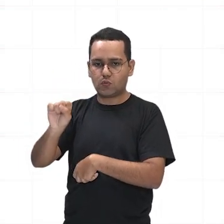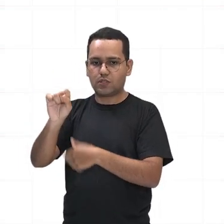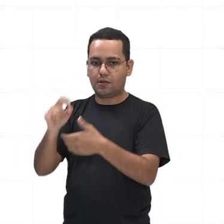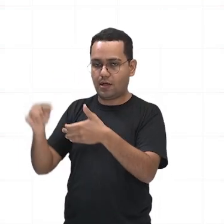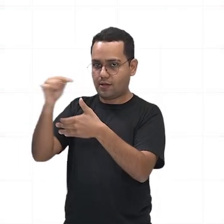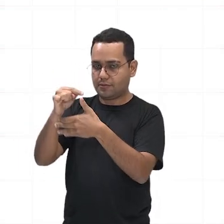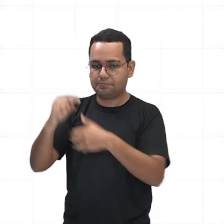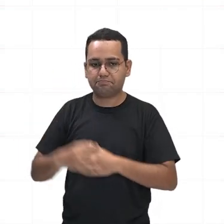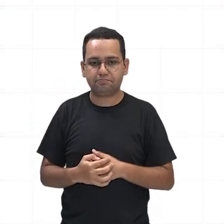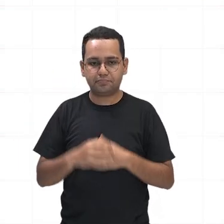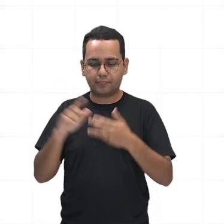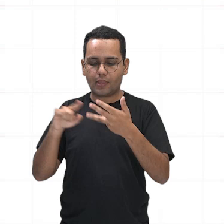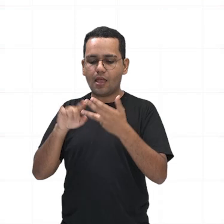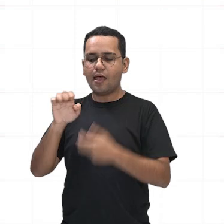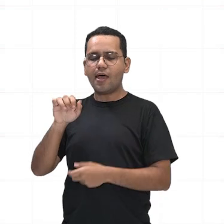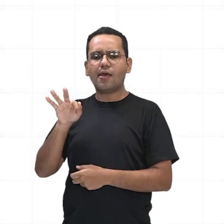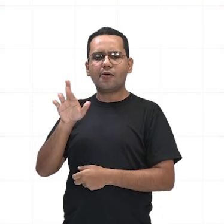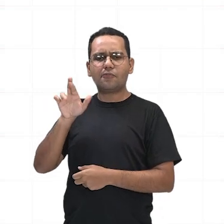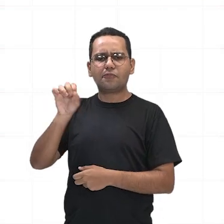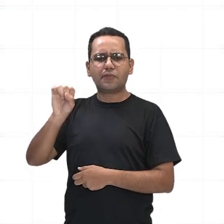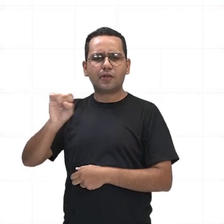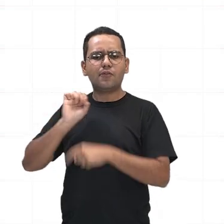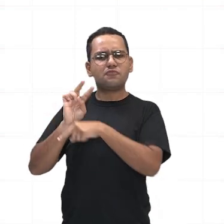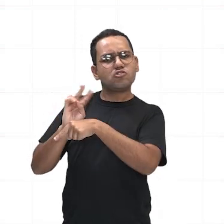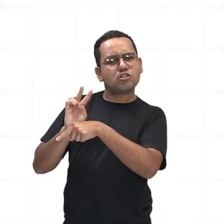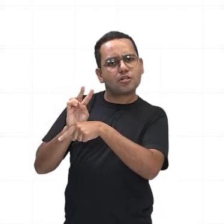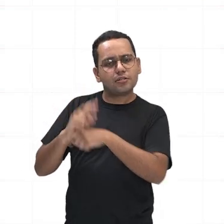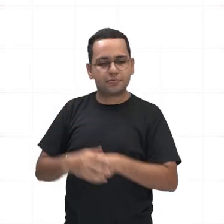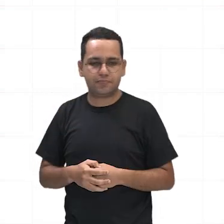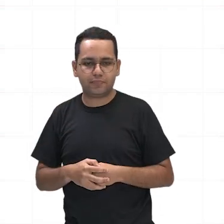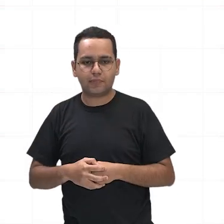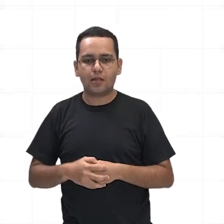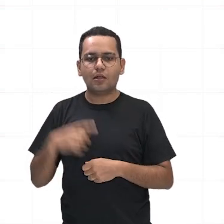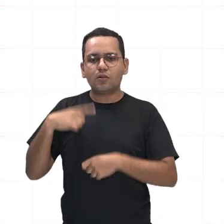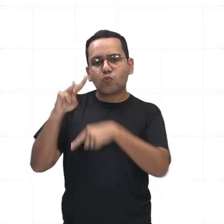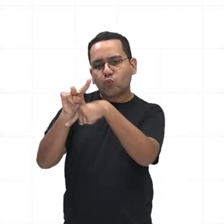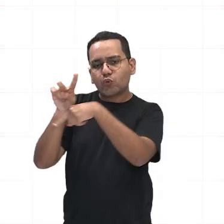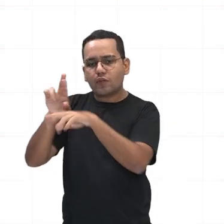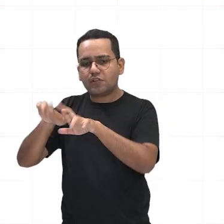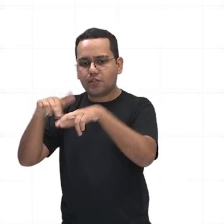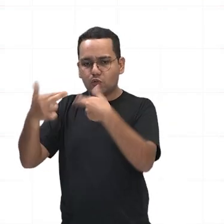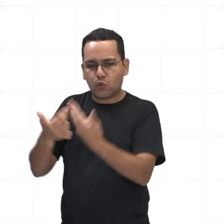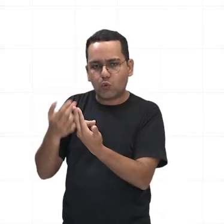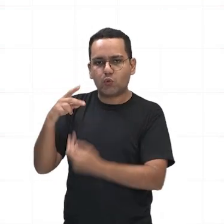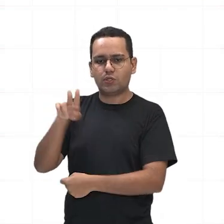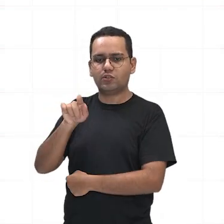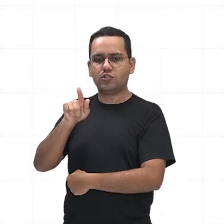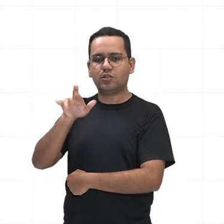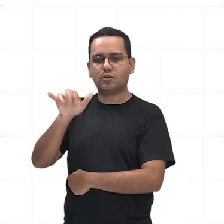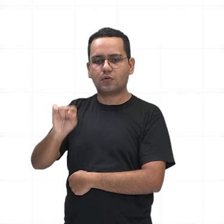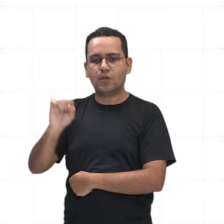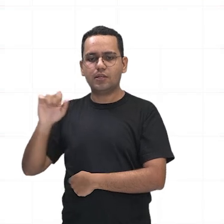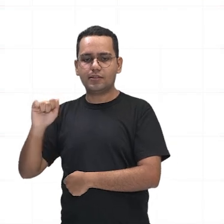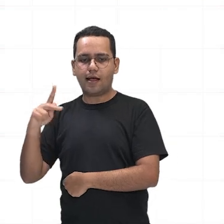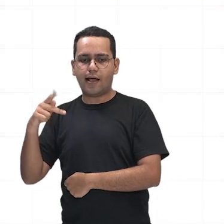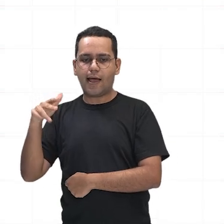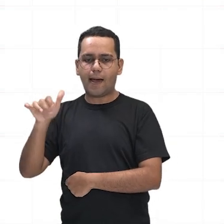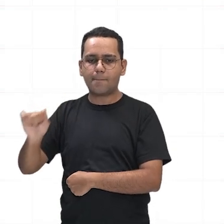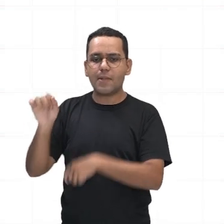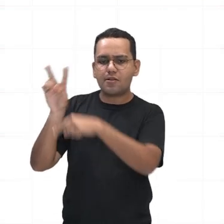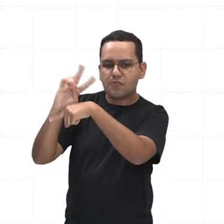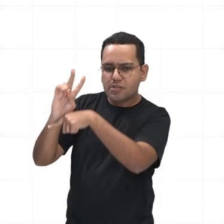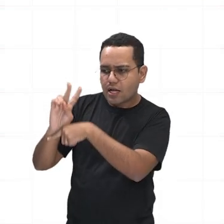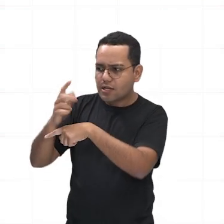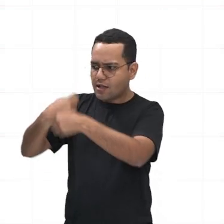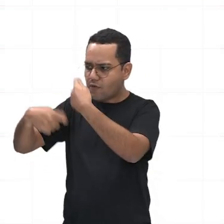eram os vigilantes, comandavam as reuniões da Gerúsia e da Ápela e fiscalizavam a vida pública e econômica,